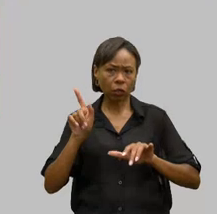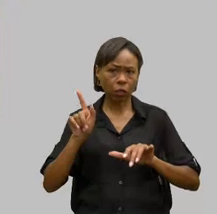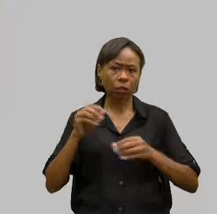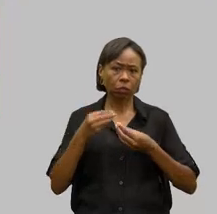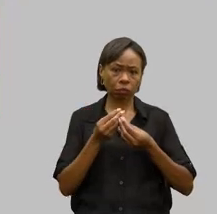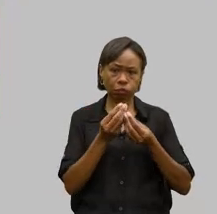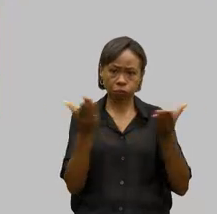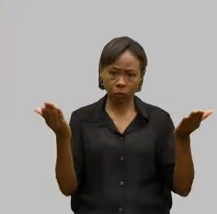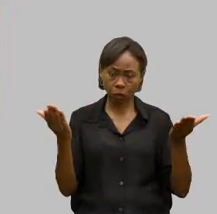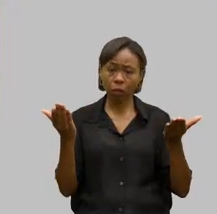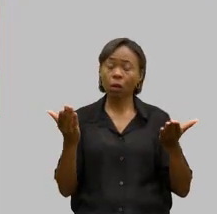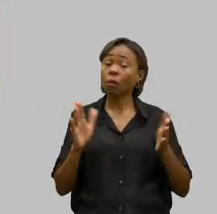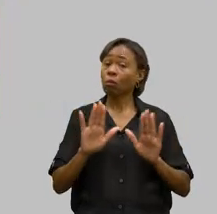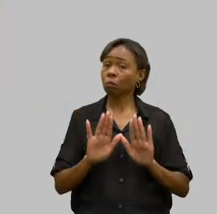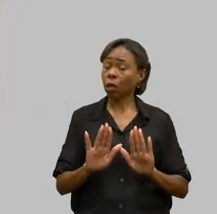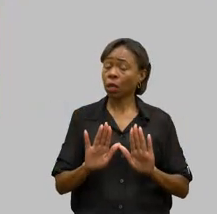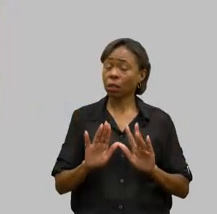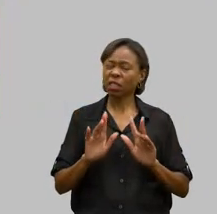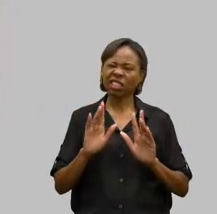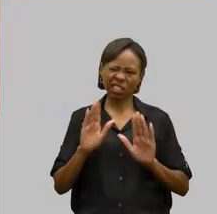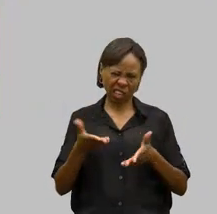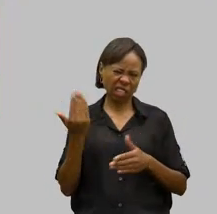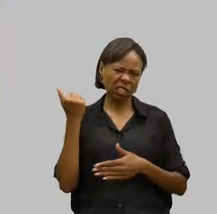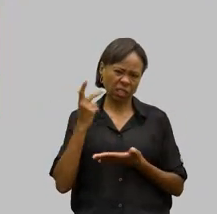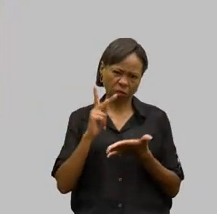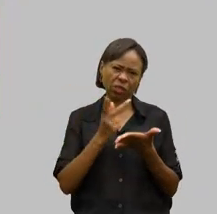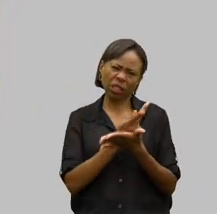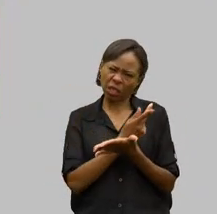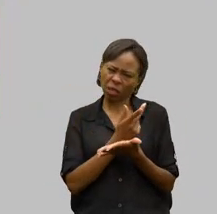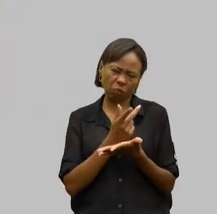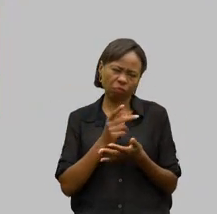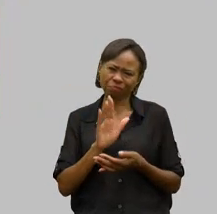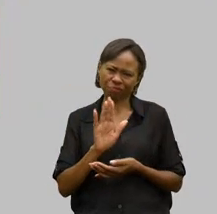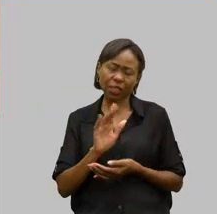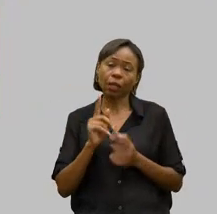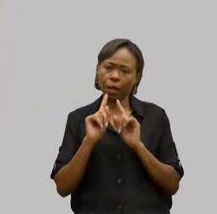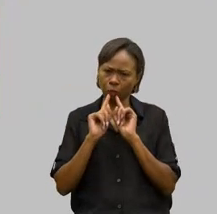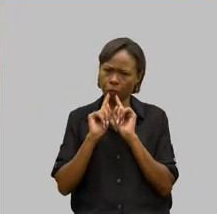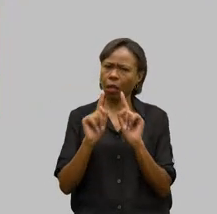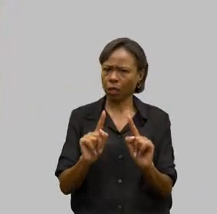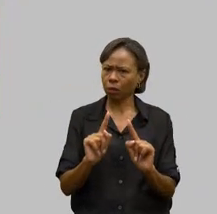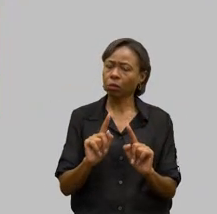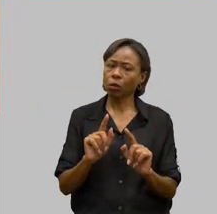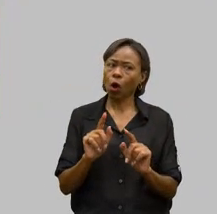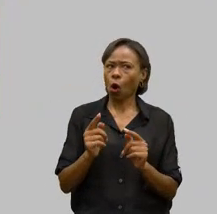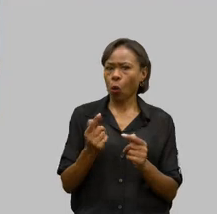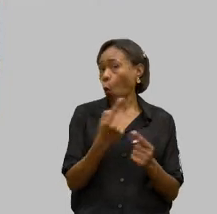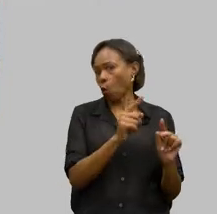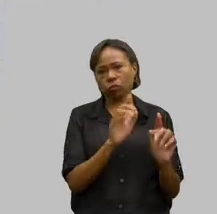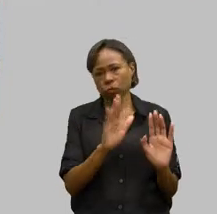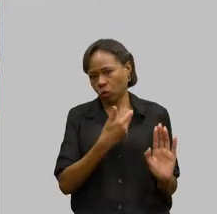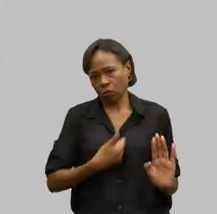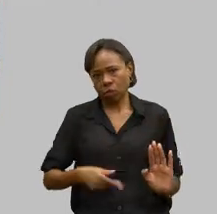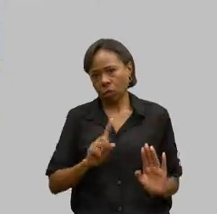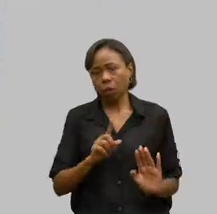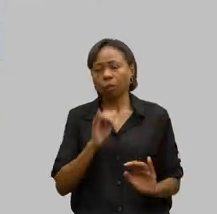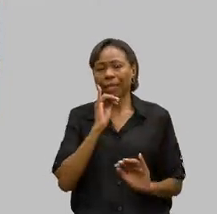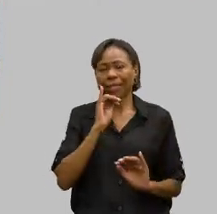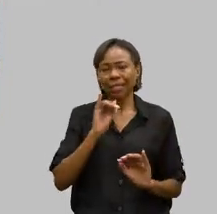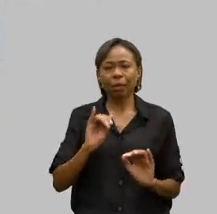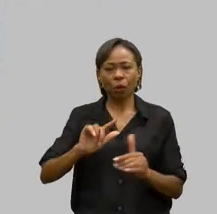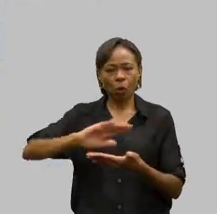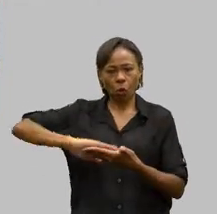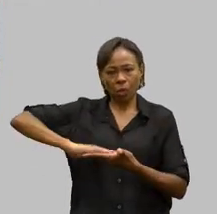rotina que já aconteceu e que fomos críticos. E aqui, não estou aqui para falar de nenhuma forma de governo, como, por exemplo, o tablet amarelo, que já foi